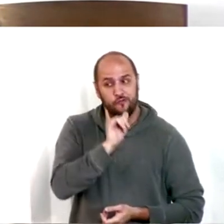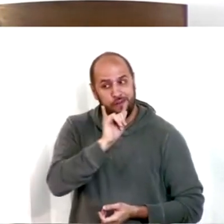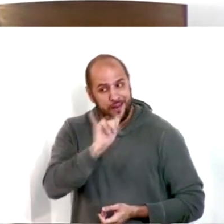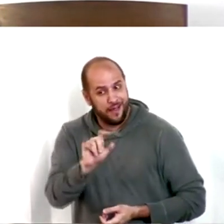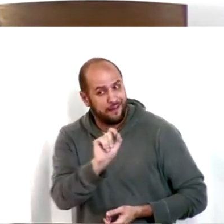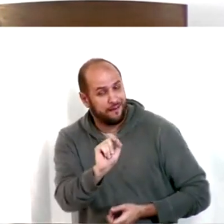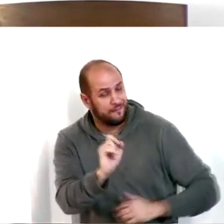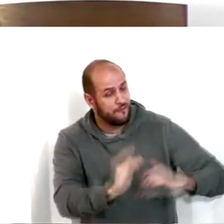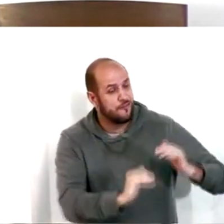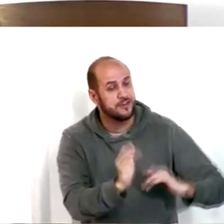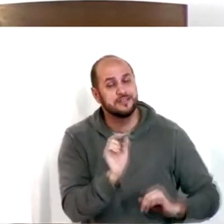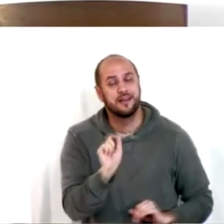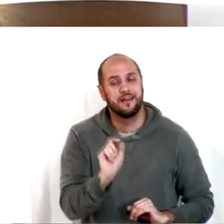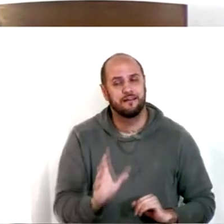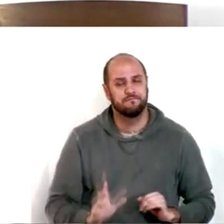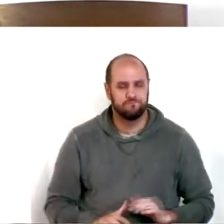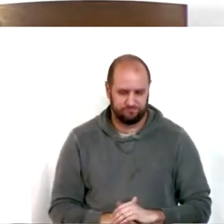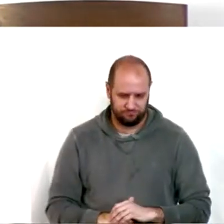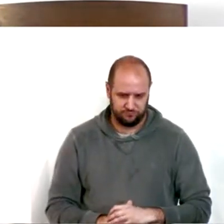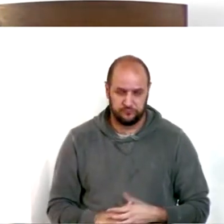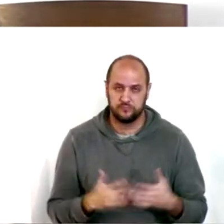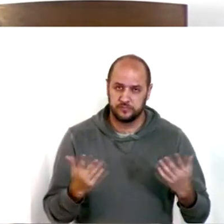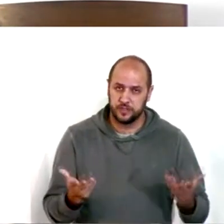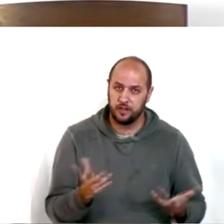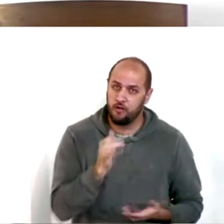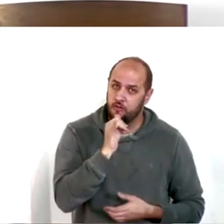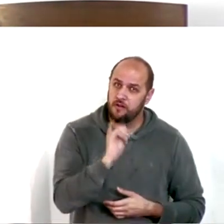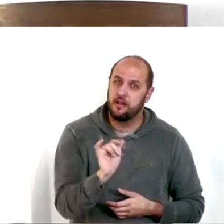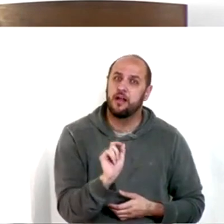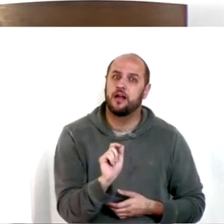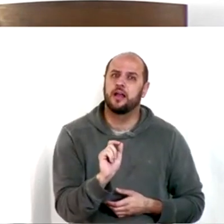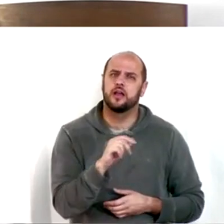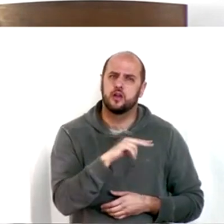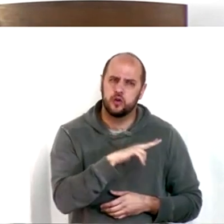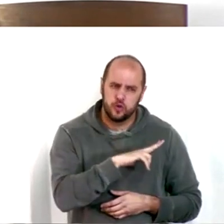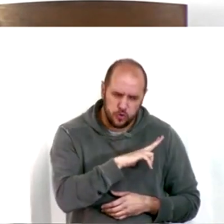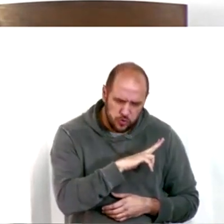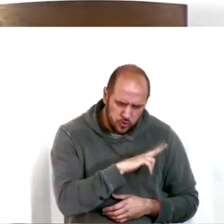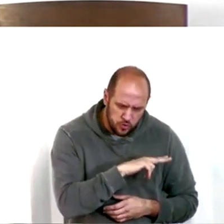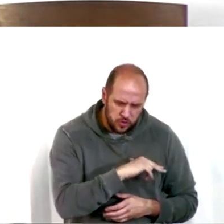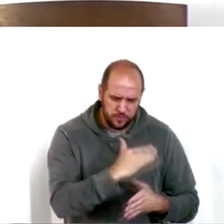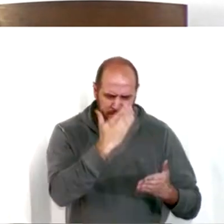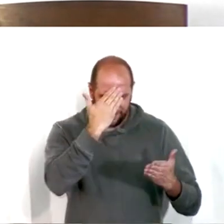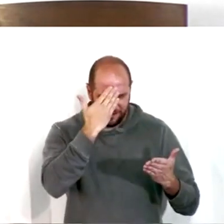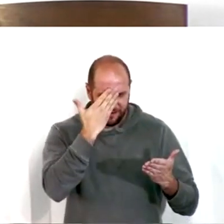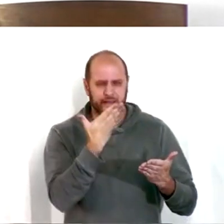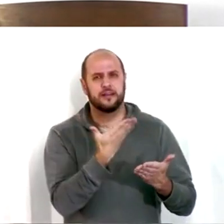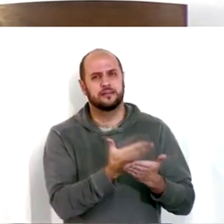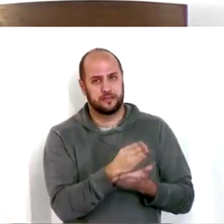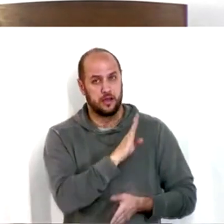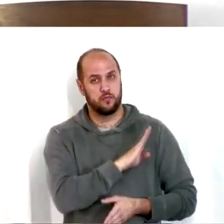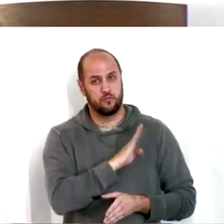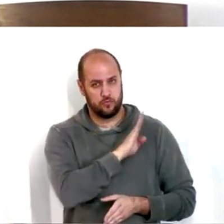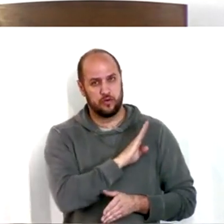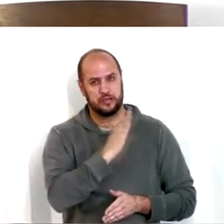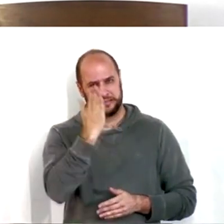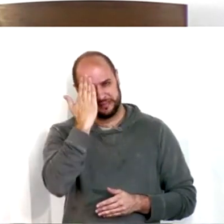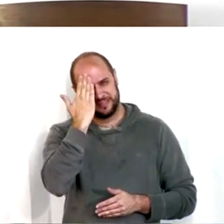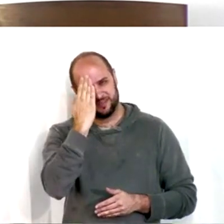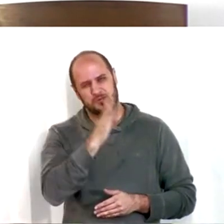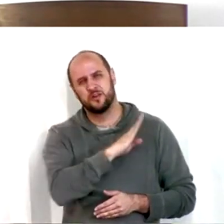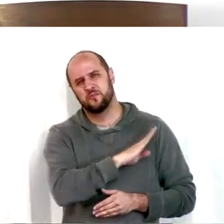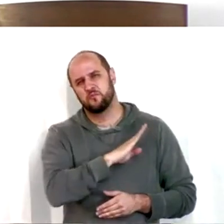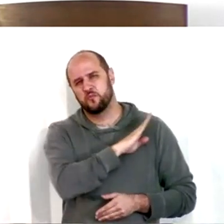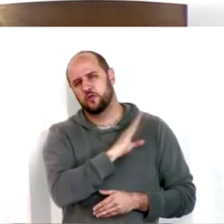deves fazer. Isso nos fala de que Noemi confiava na integridade de Boaz. Ela sabia que ele era um